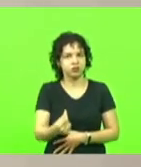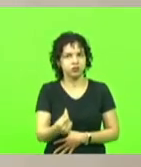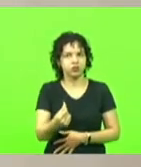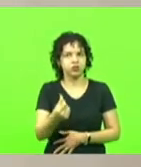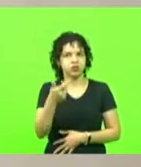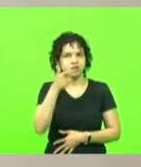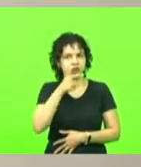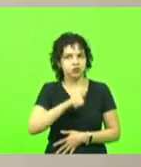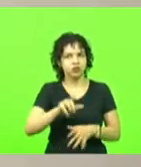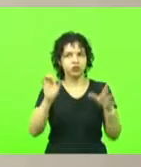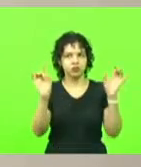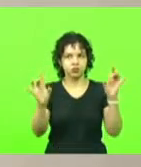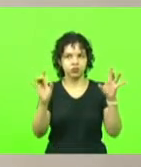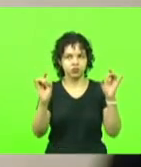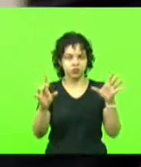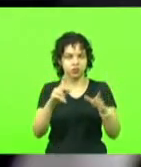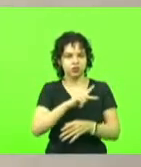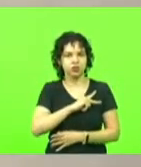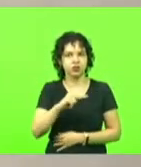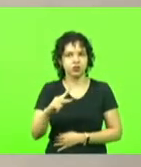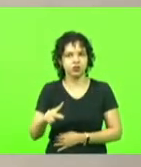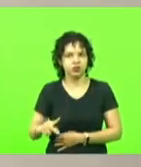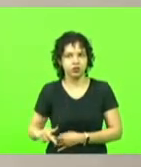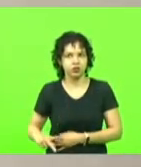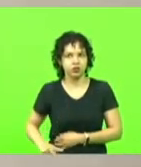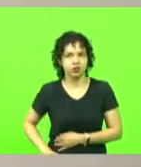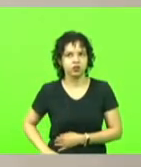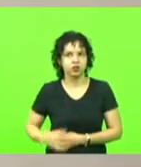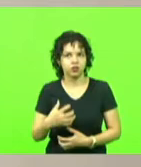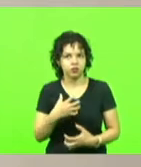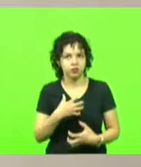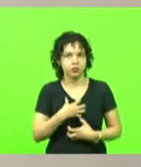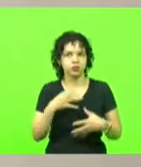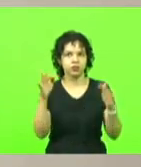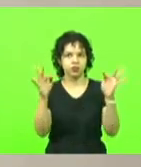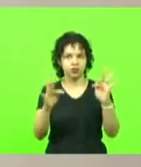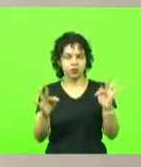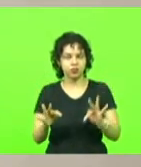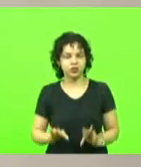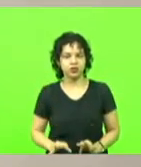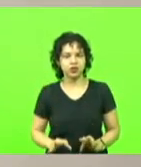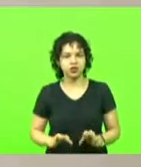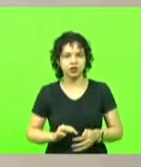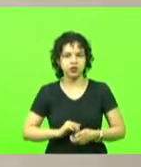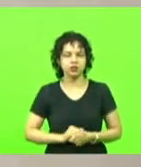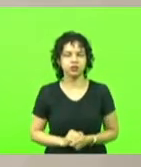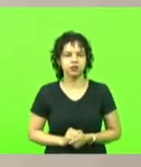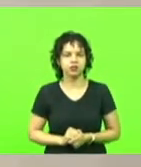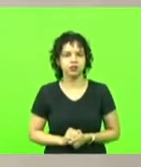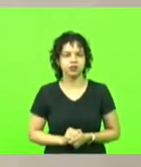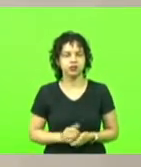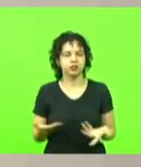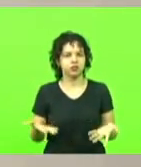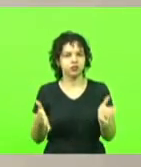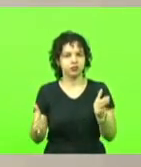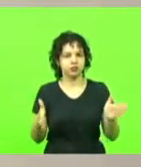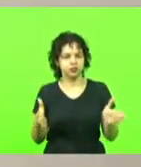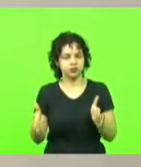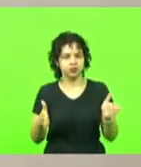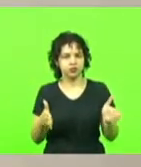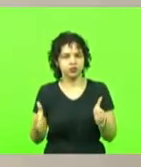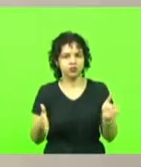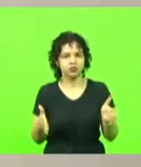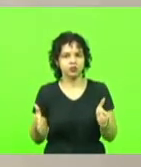esta oportunidade. Portanto, estou feliz, estou contente neste momento. Obrigado a cada um de